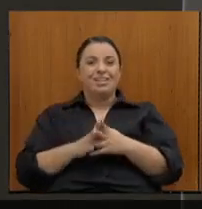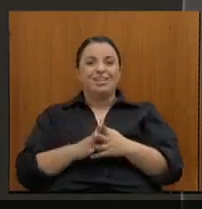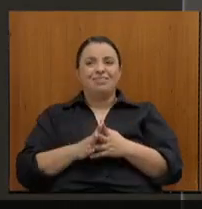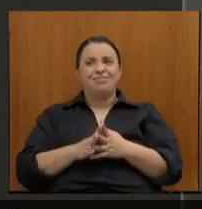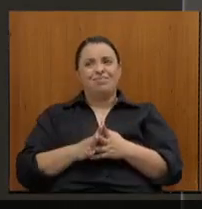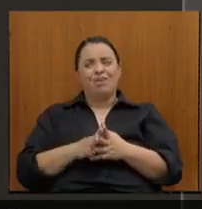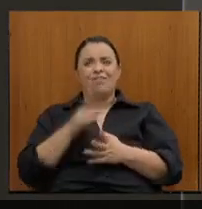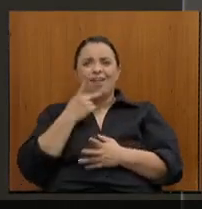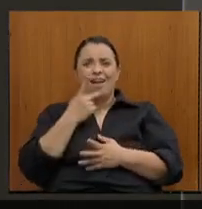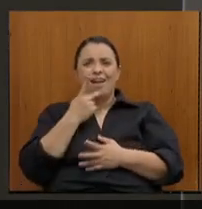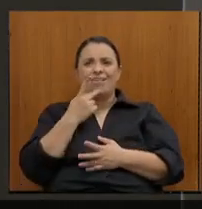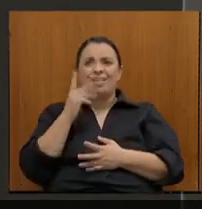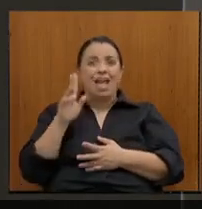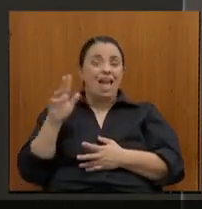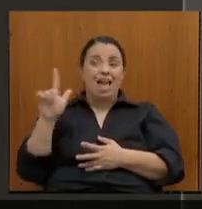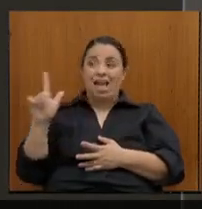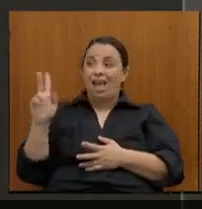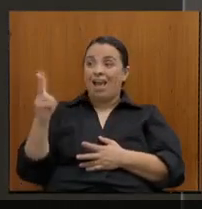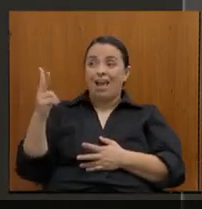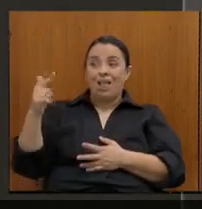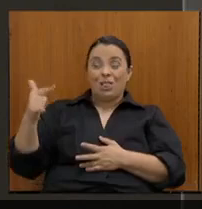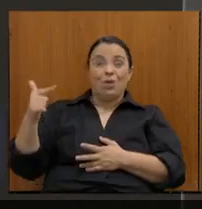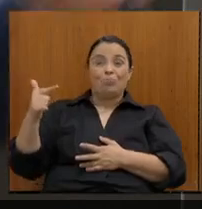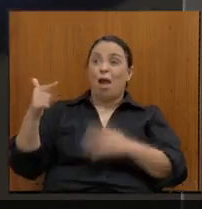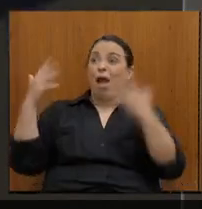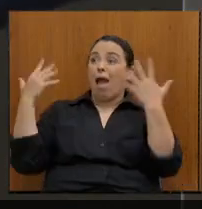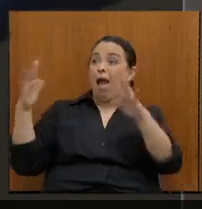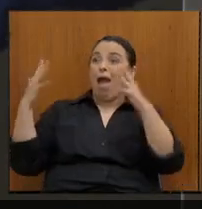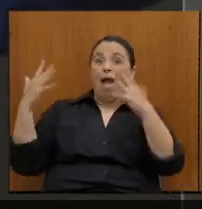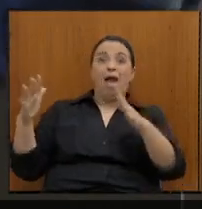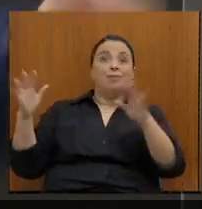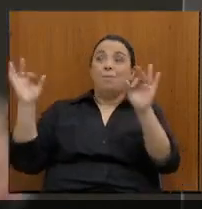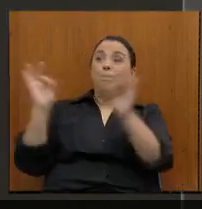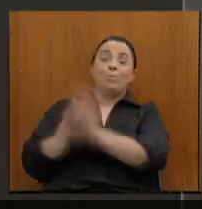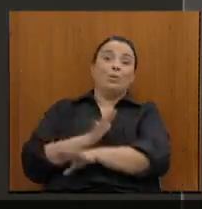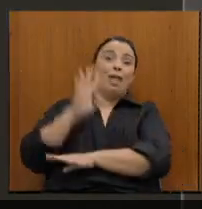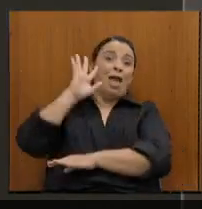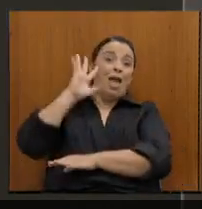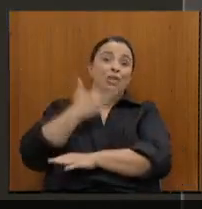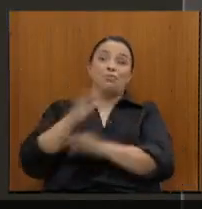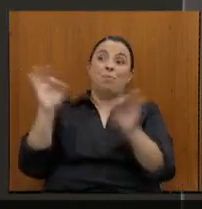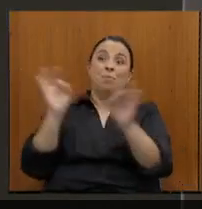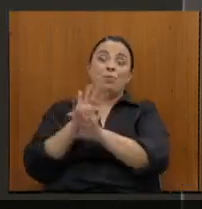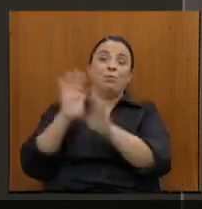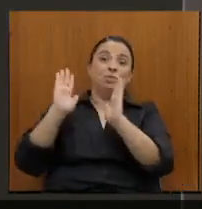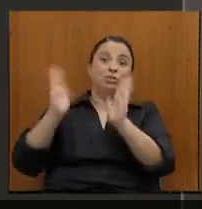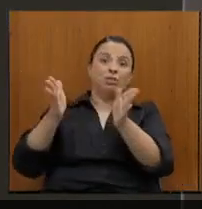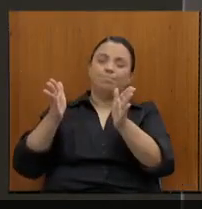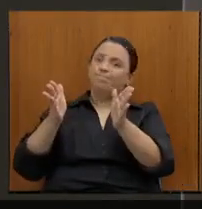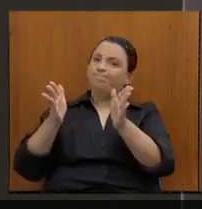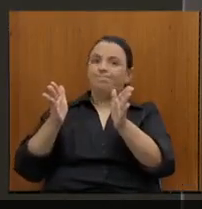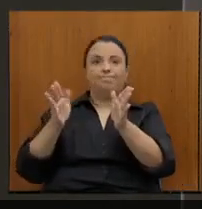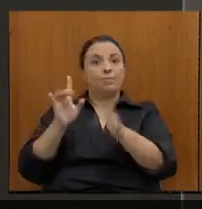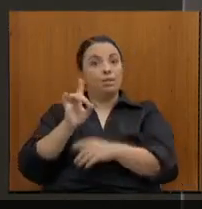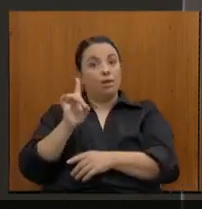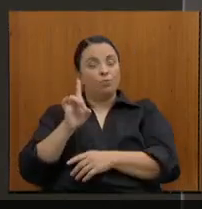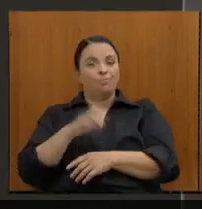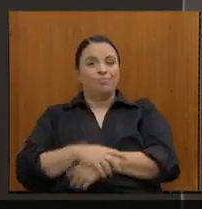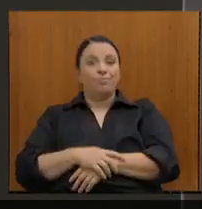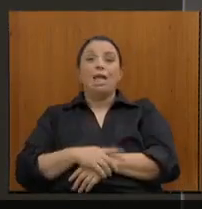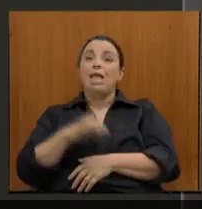resolvido não é nós temos diversas vantagens para a próxima por favor nós temos diversas